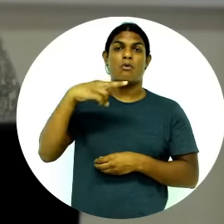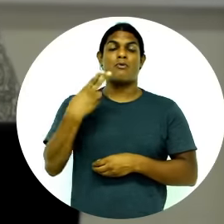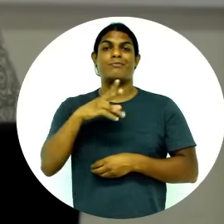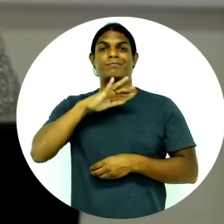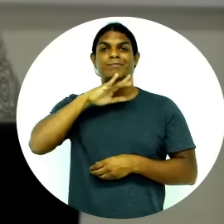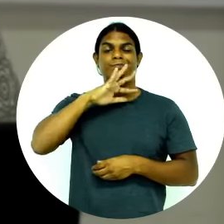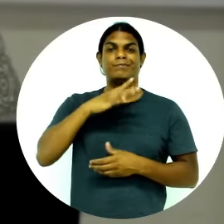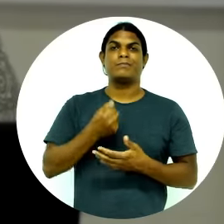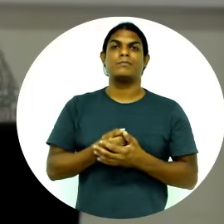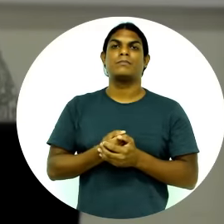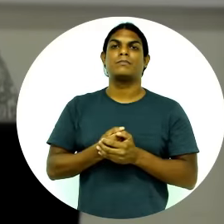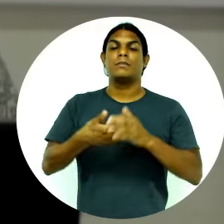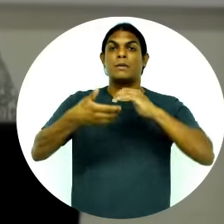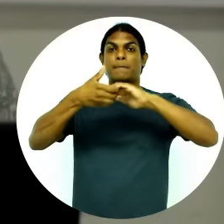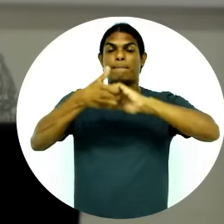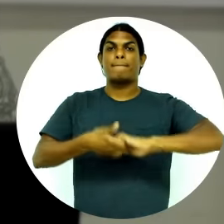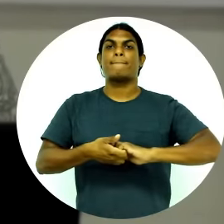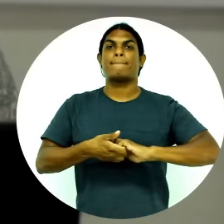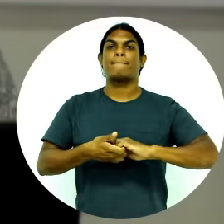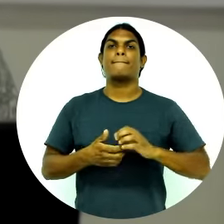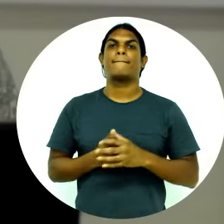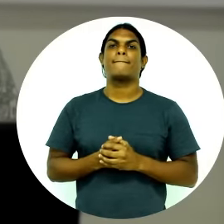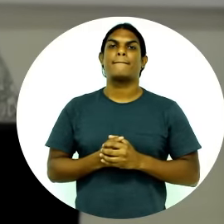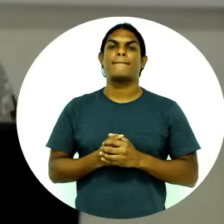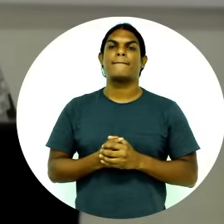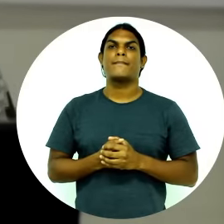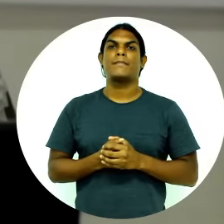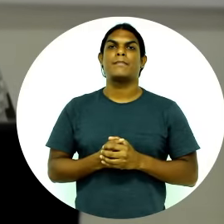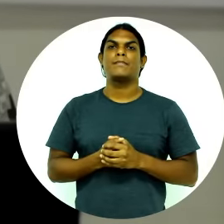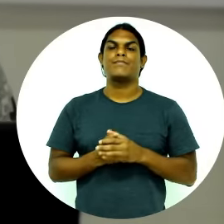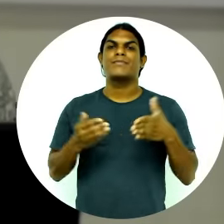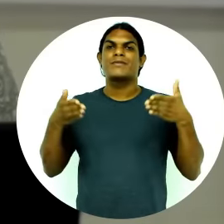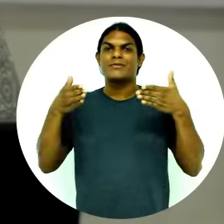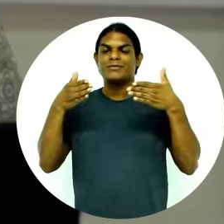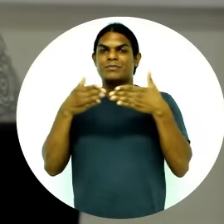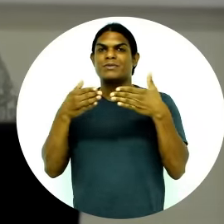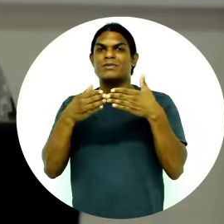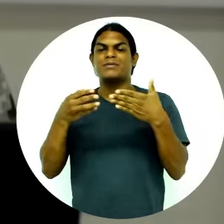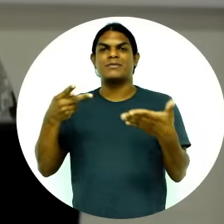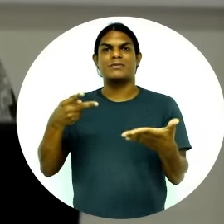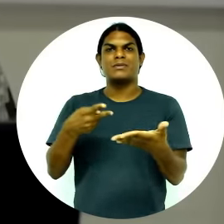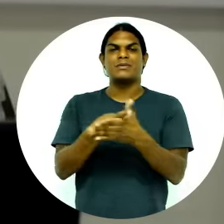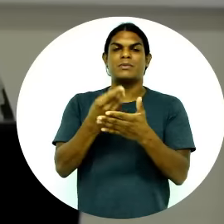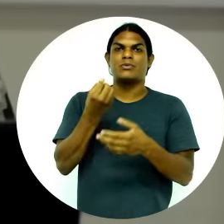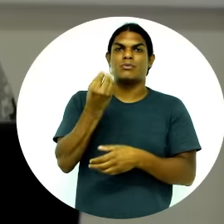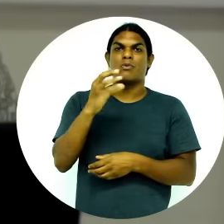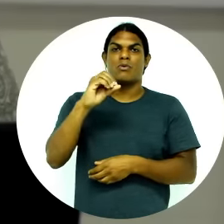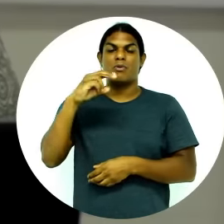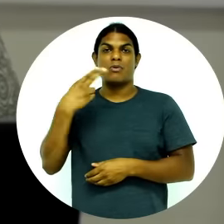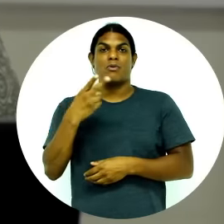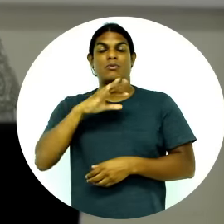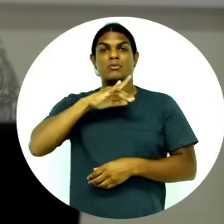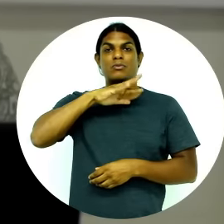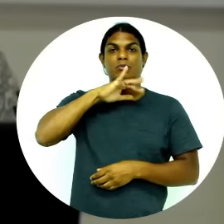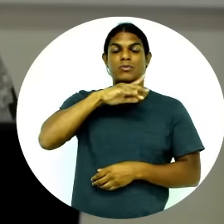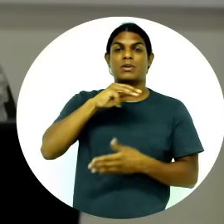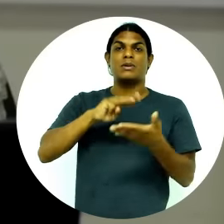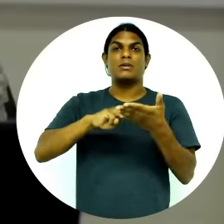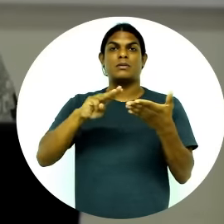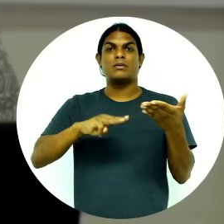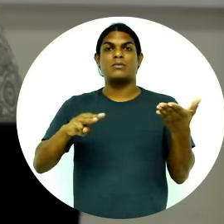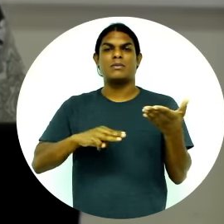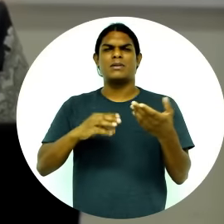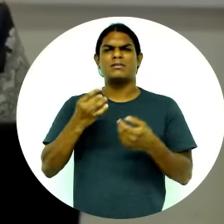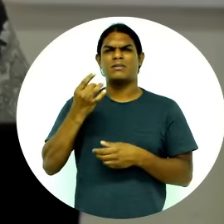Vantagens. Avalia o desempenho excepcionalmente ruim, enfatiza os aspectos excepcionais do desempenho e